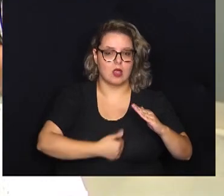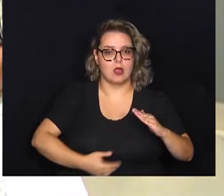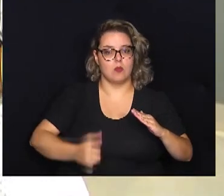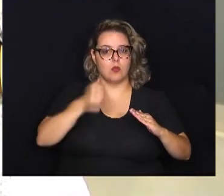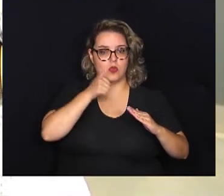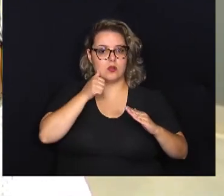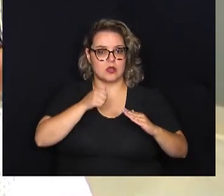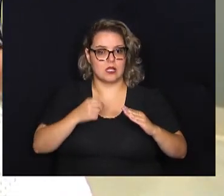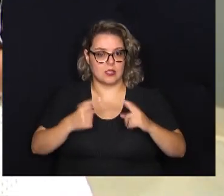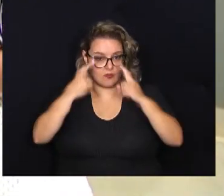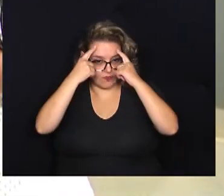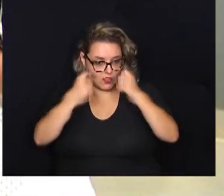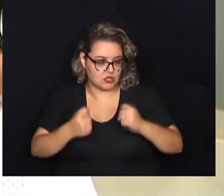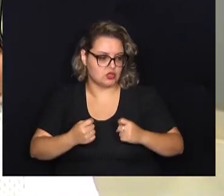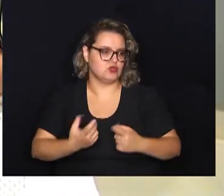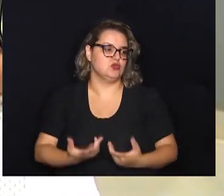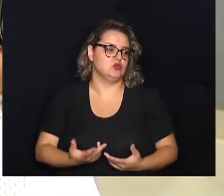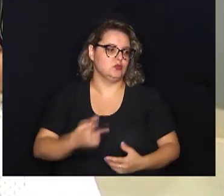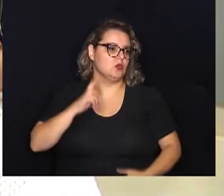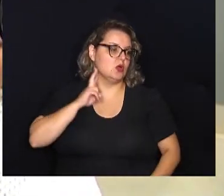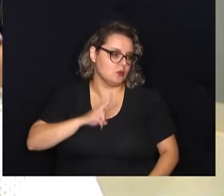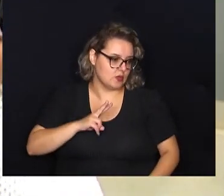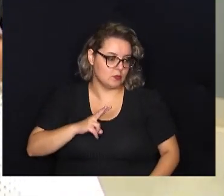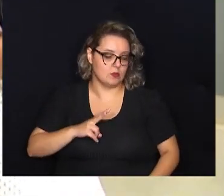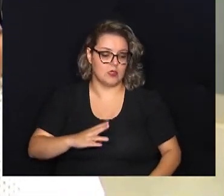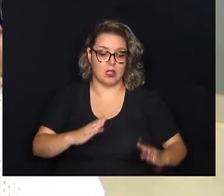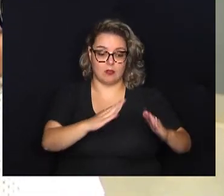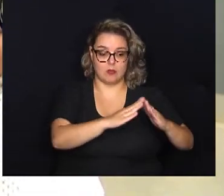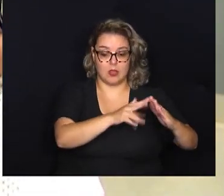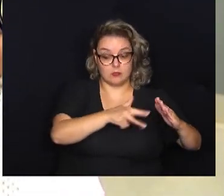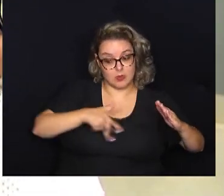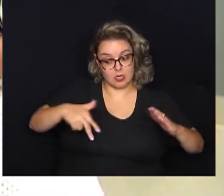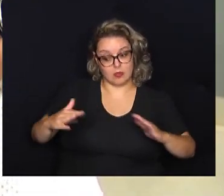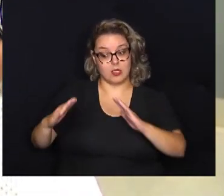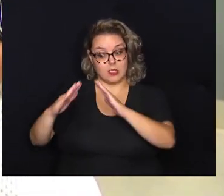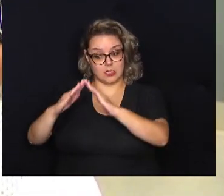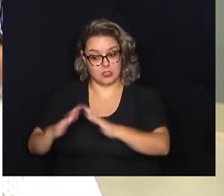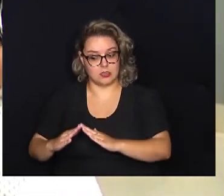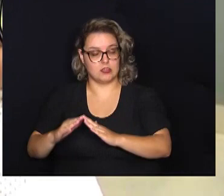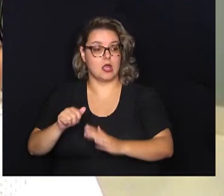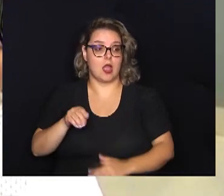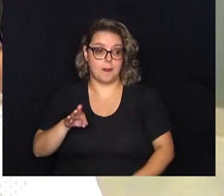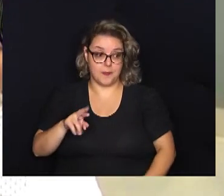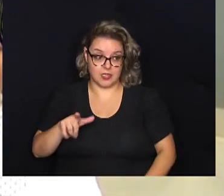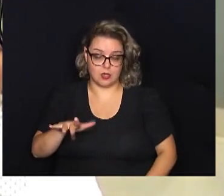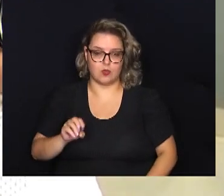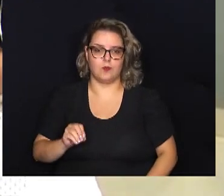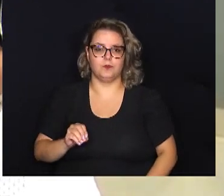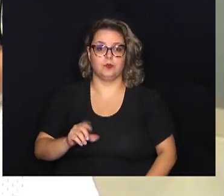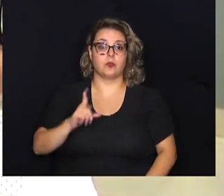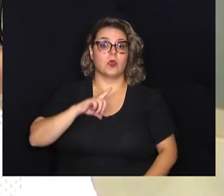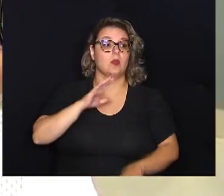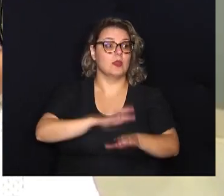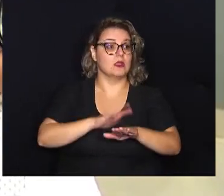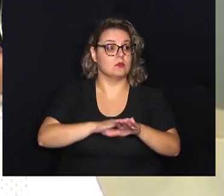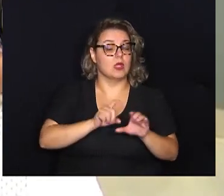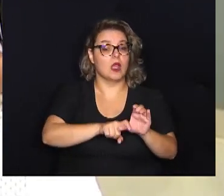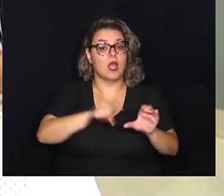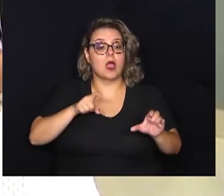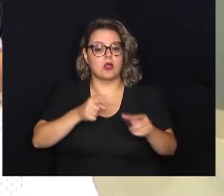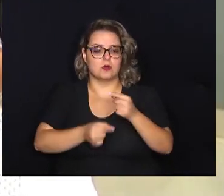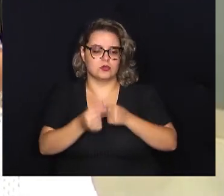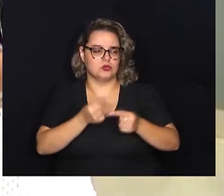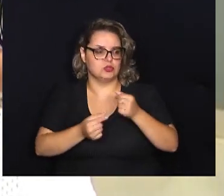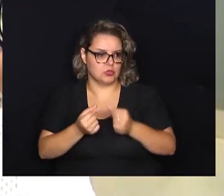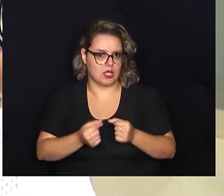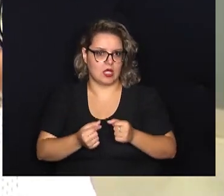no caso, para que ela saia do ambiente de agressão, mas existe também atividades que proporcionam autonomia financeira. A